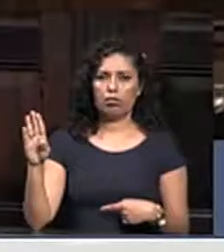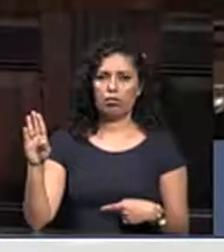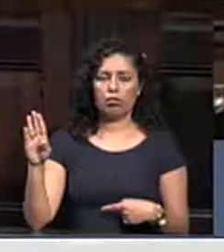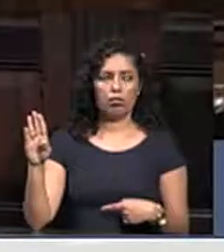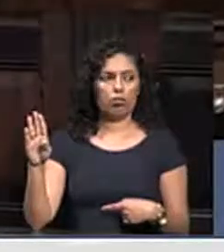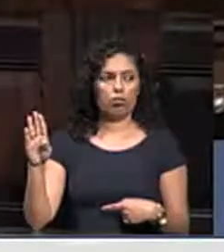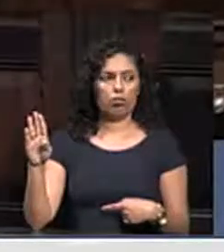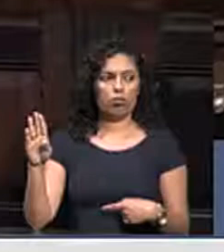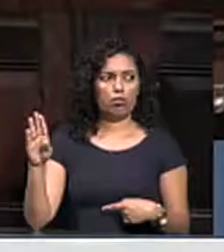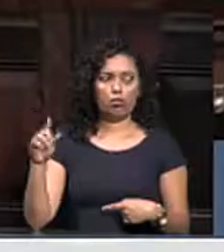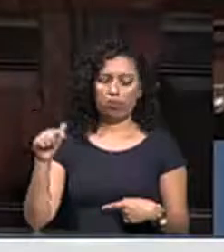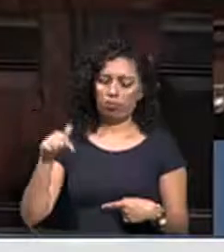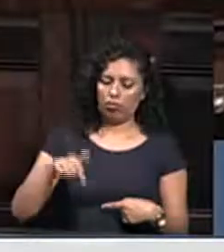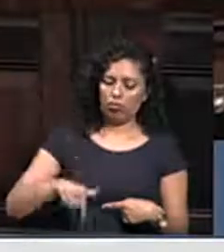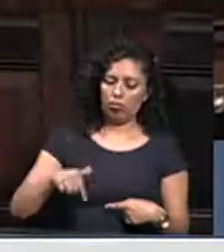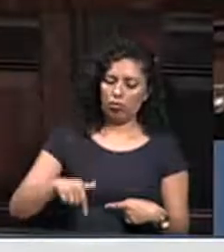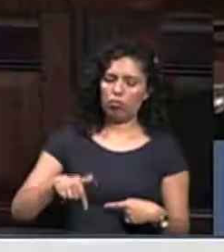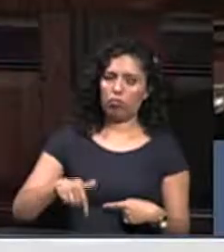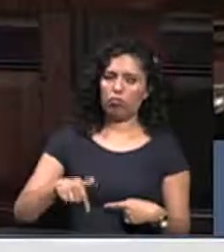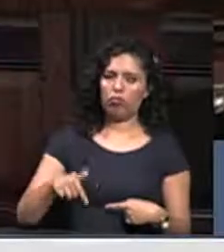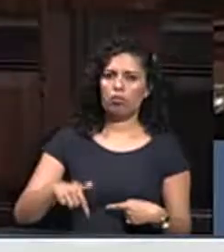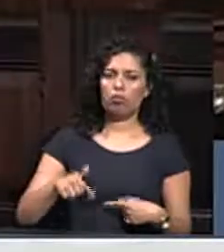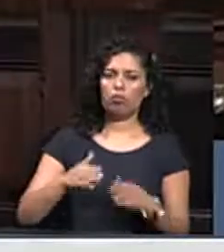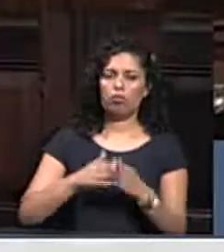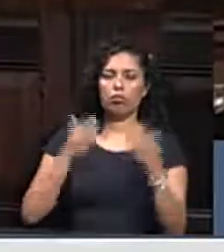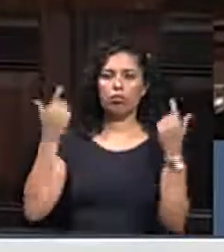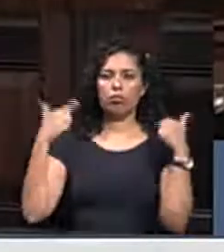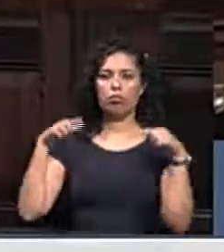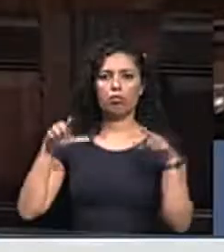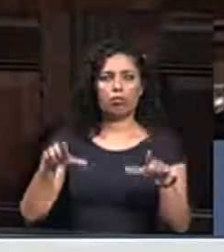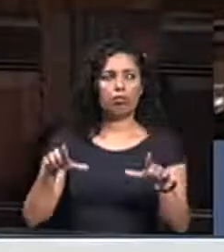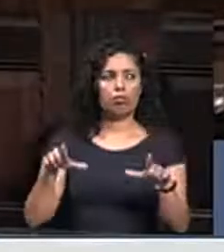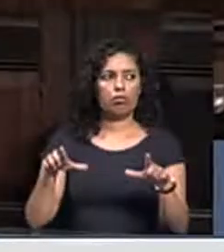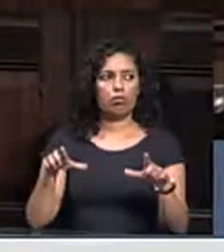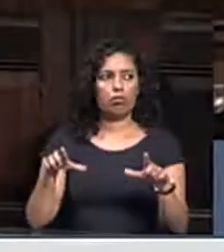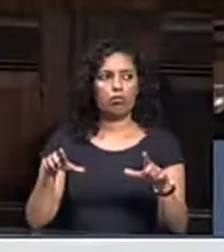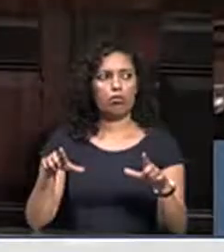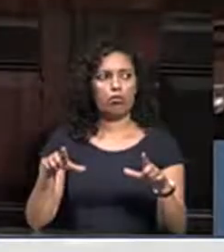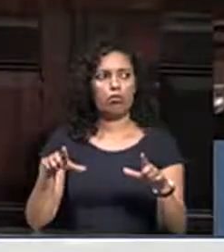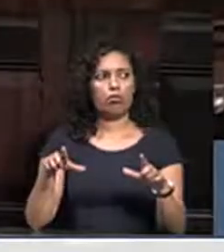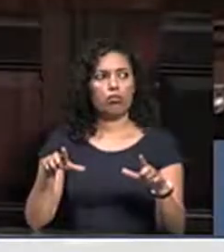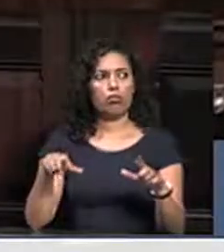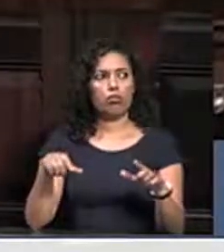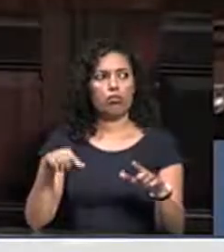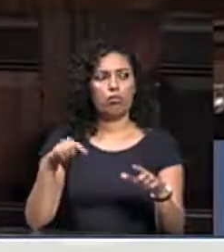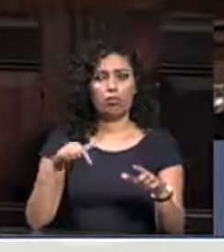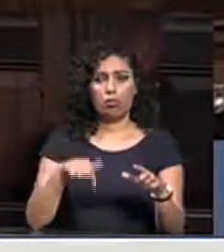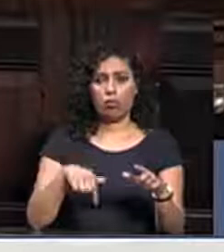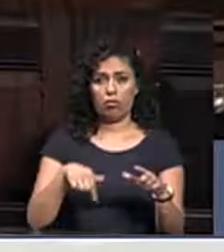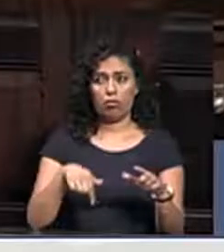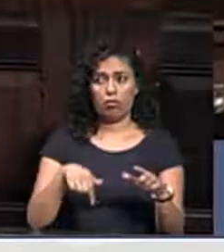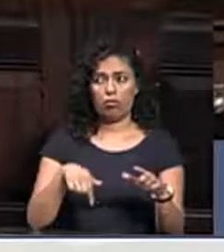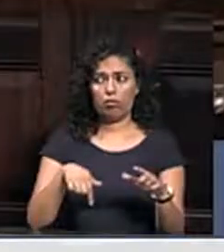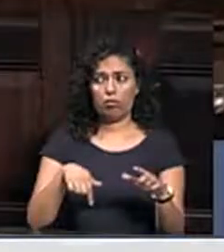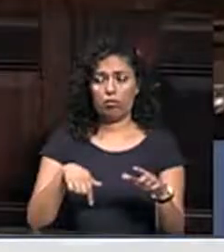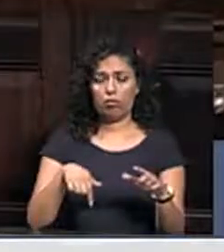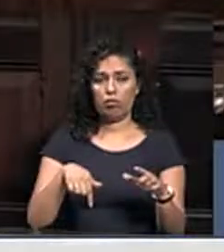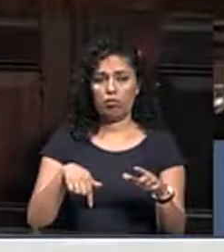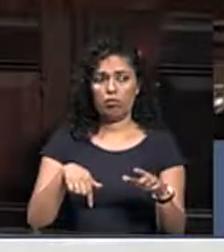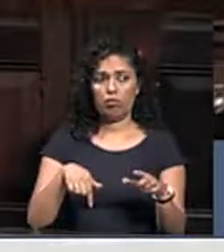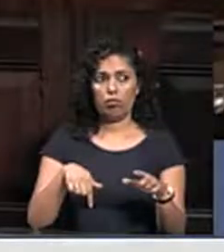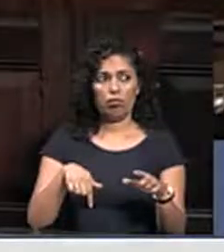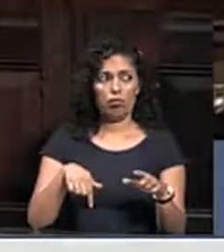bancada no Parlamento Fluminense, ele estaria